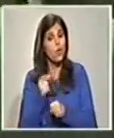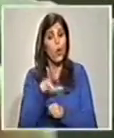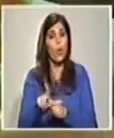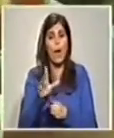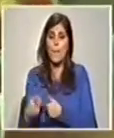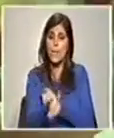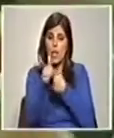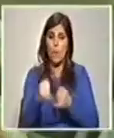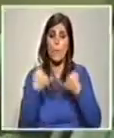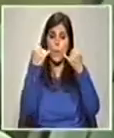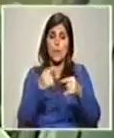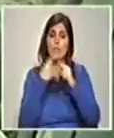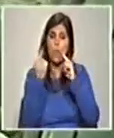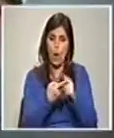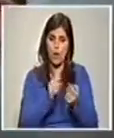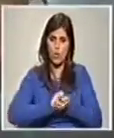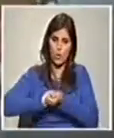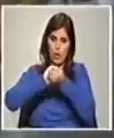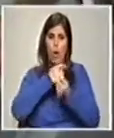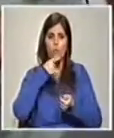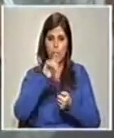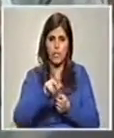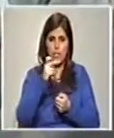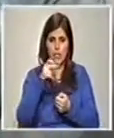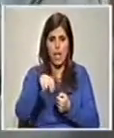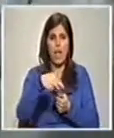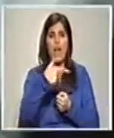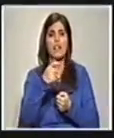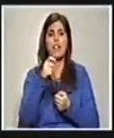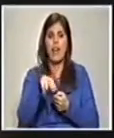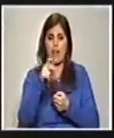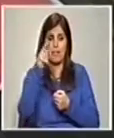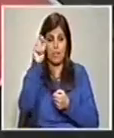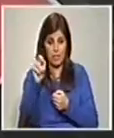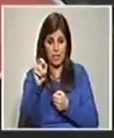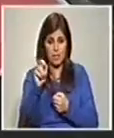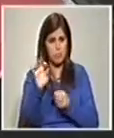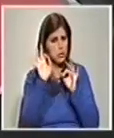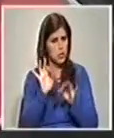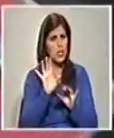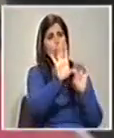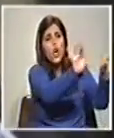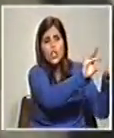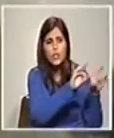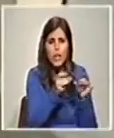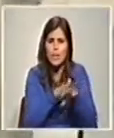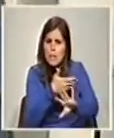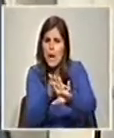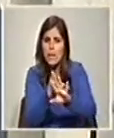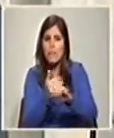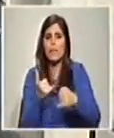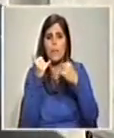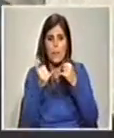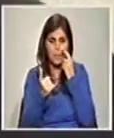Para o ano, a solidariedade voltará à Antena 3, para certamente tocar a muitos mais. E da próxima vez,